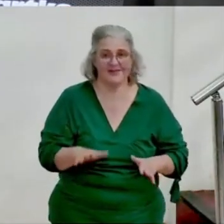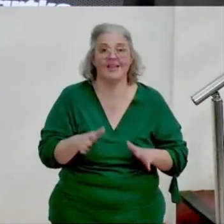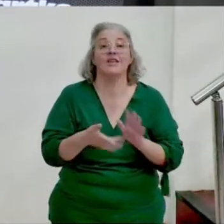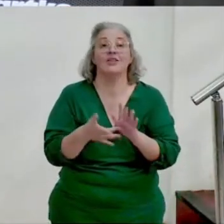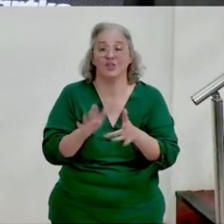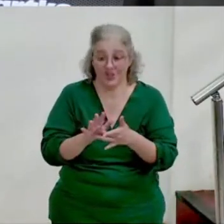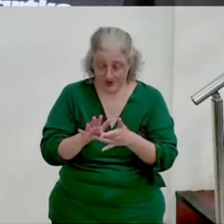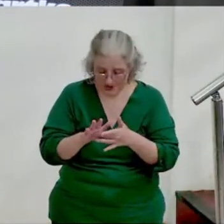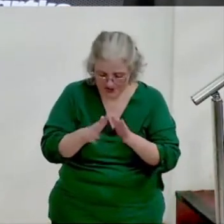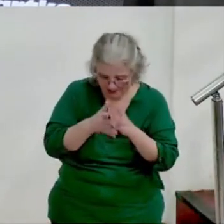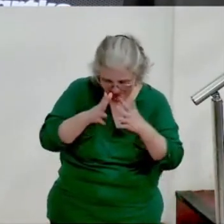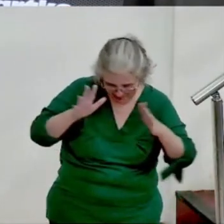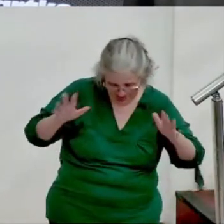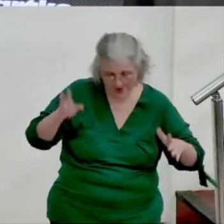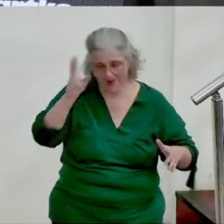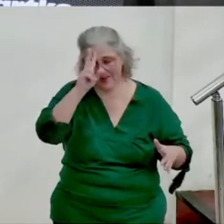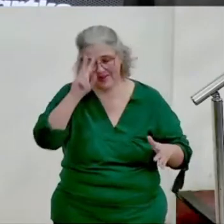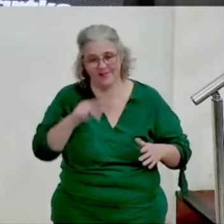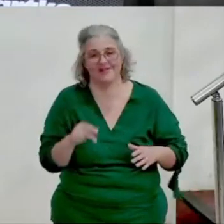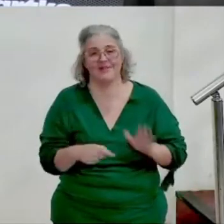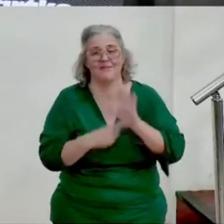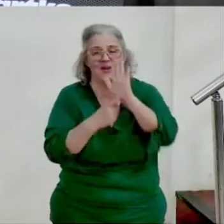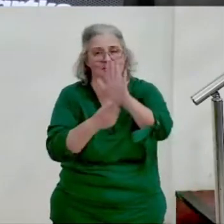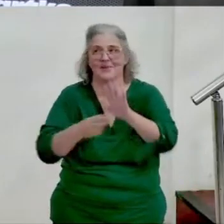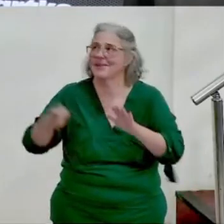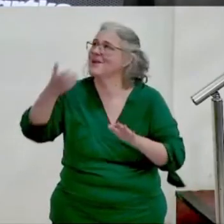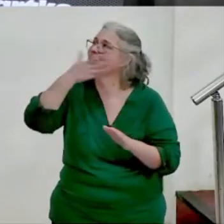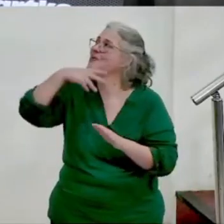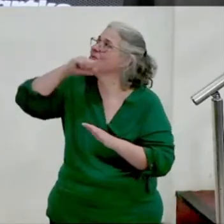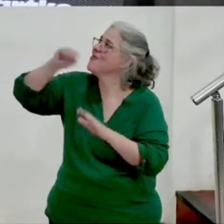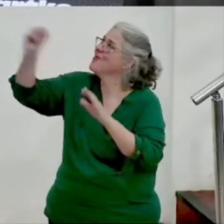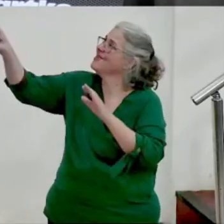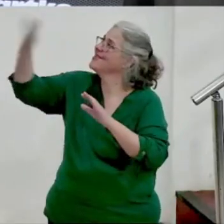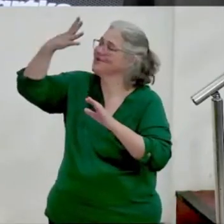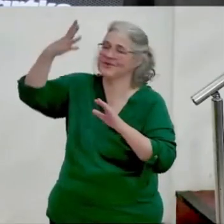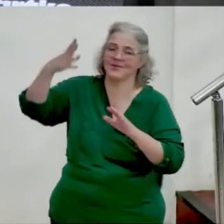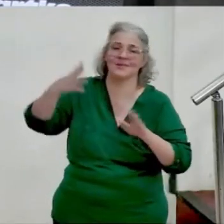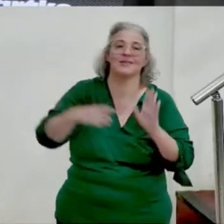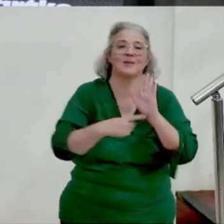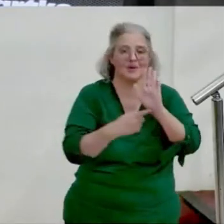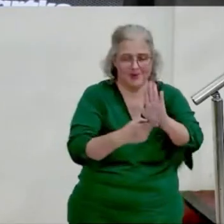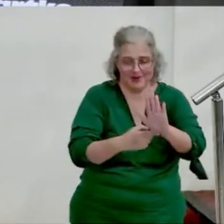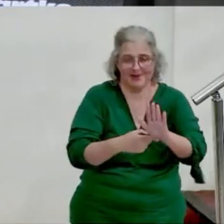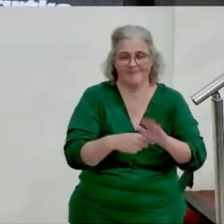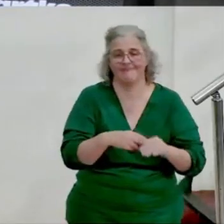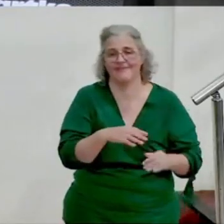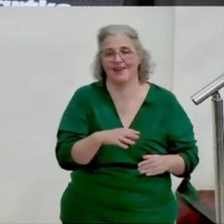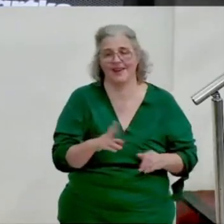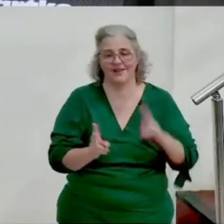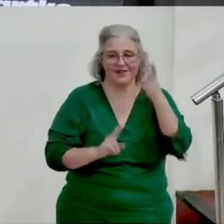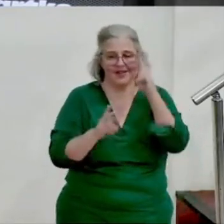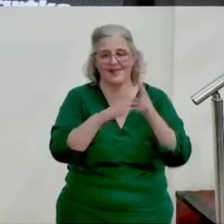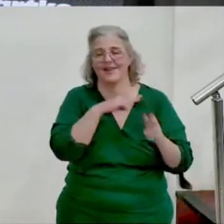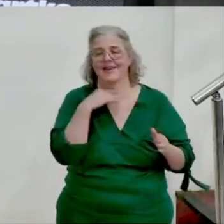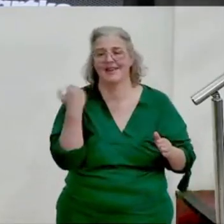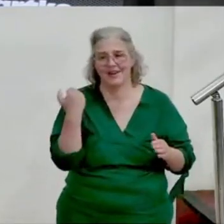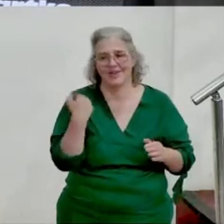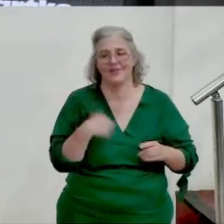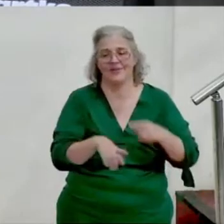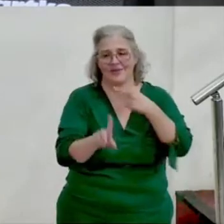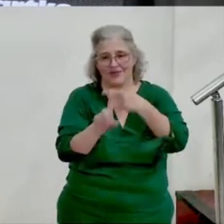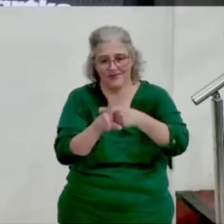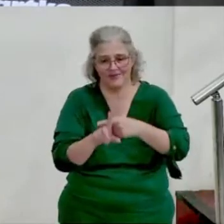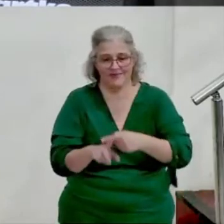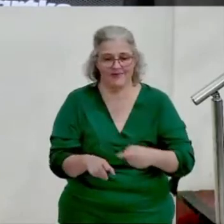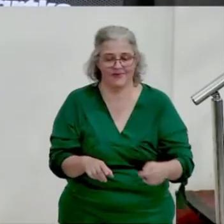para revelar o Pai das luzes e para vencer o pecado e a morte na cruz da sexta-feira e na tumba vazia do